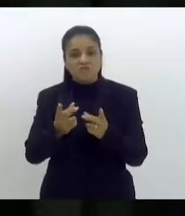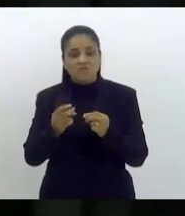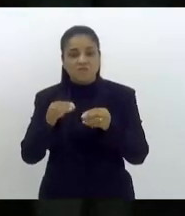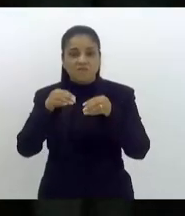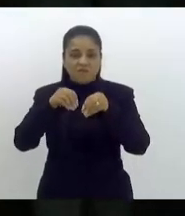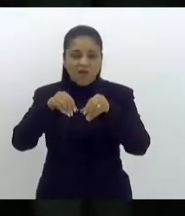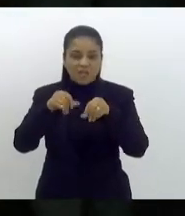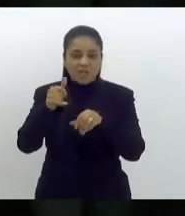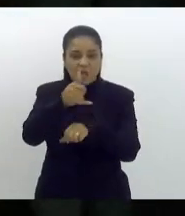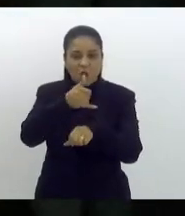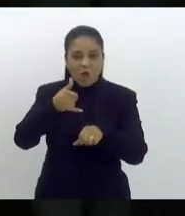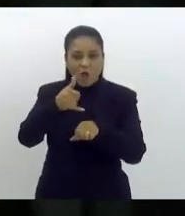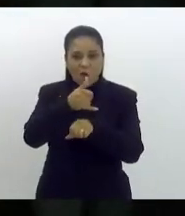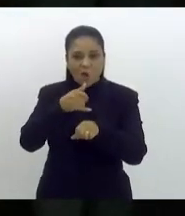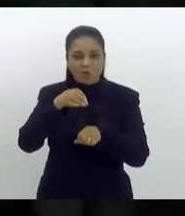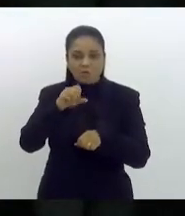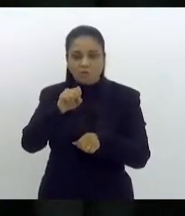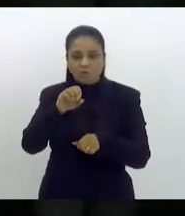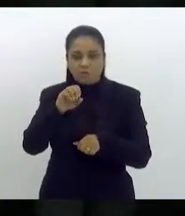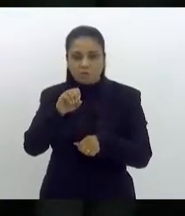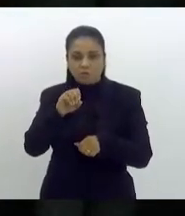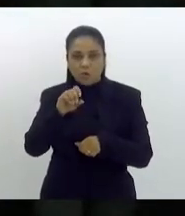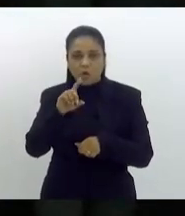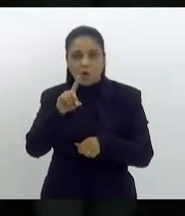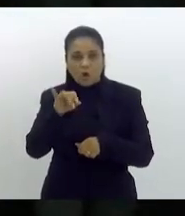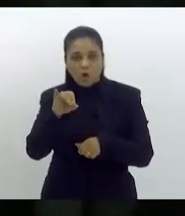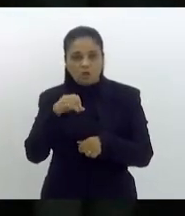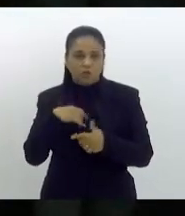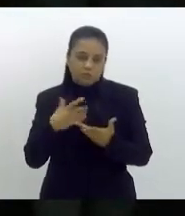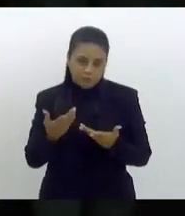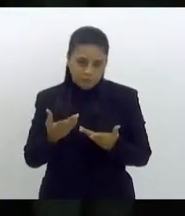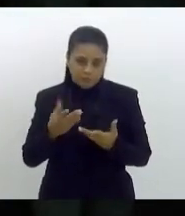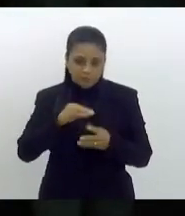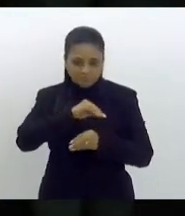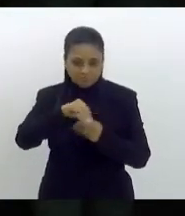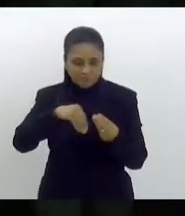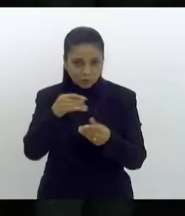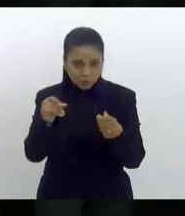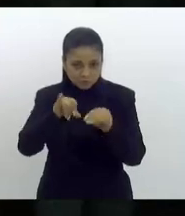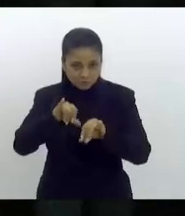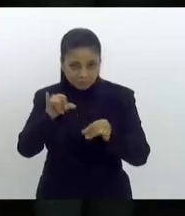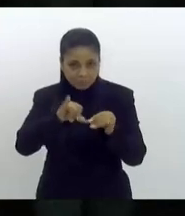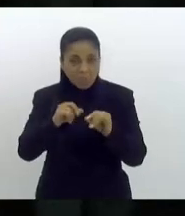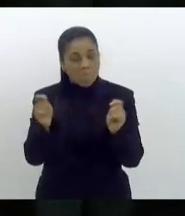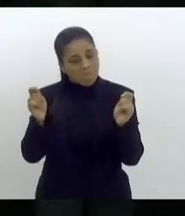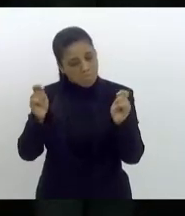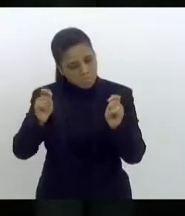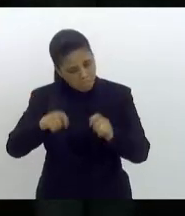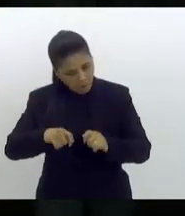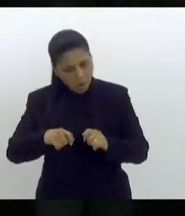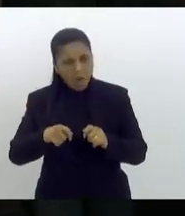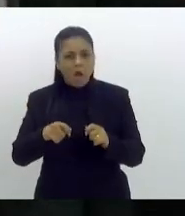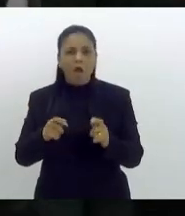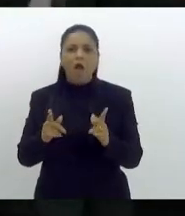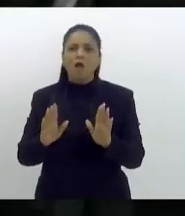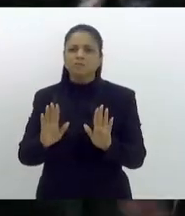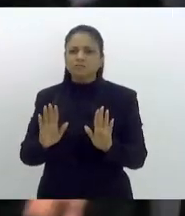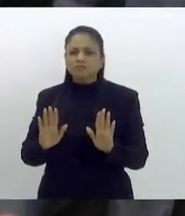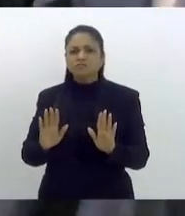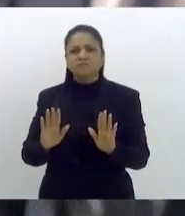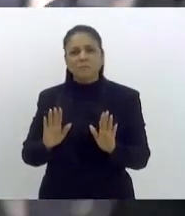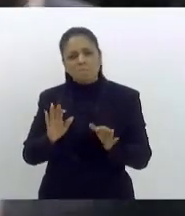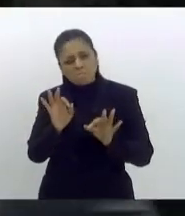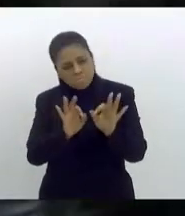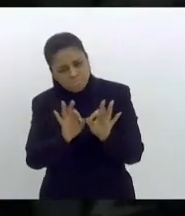e sódio que é o que são boa parte dos salgados tem condições de preparar alimentos